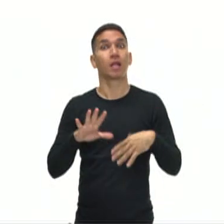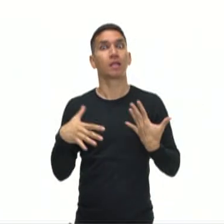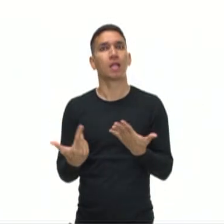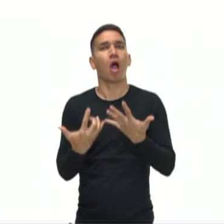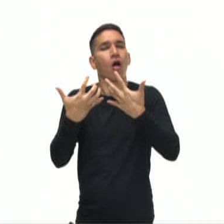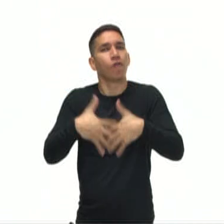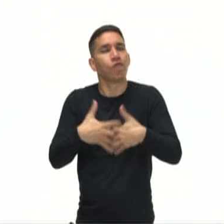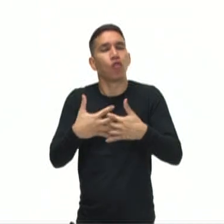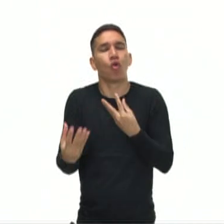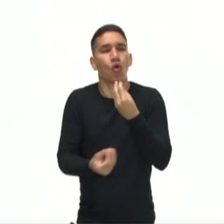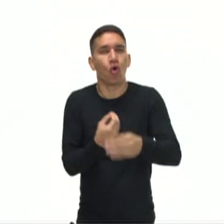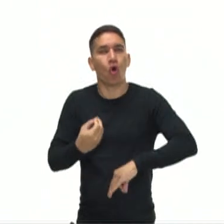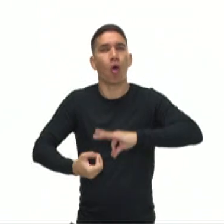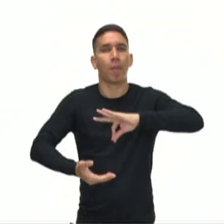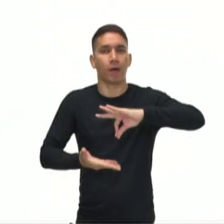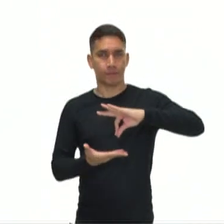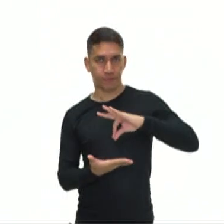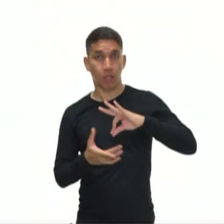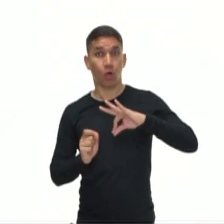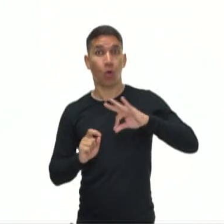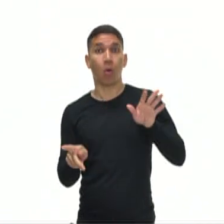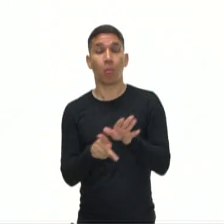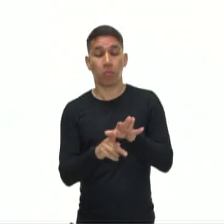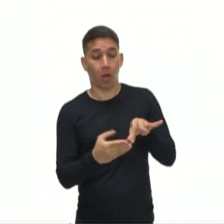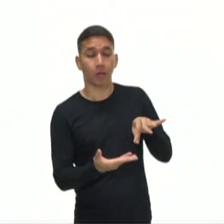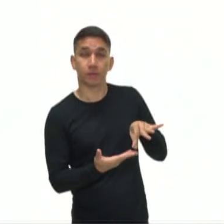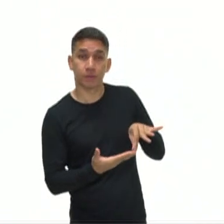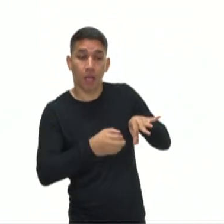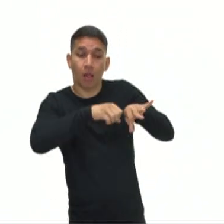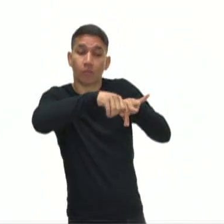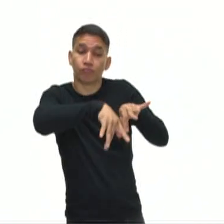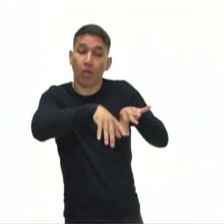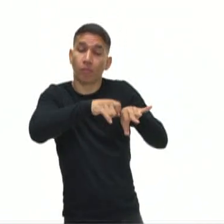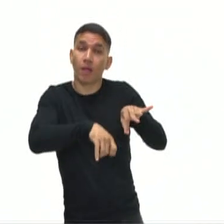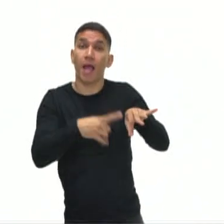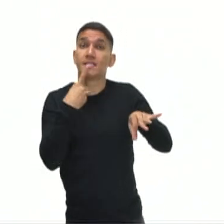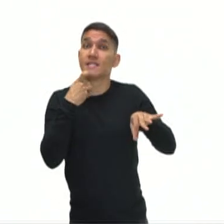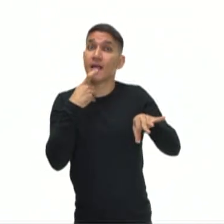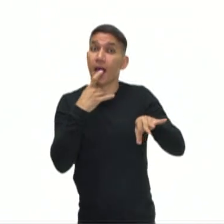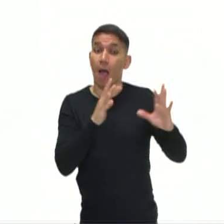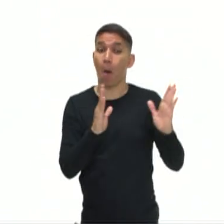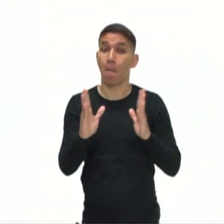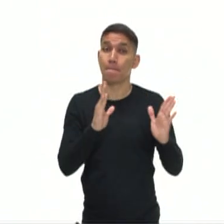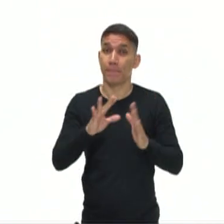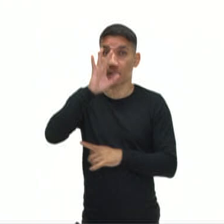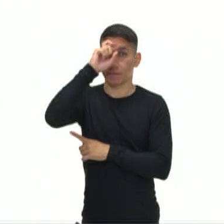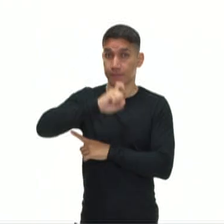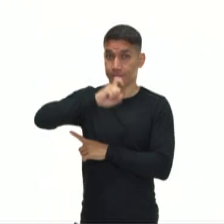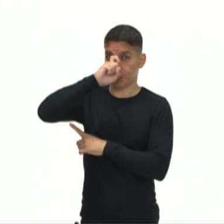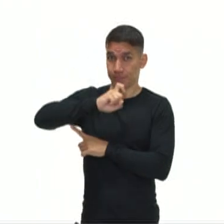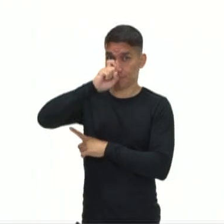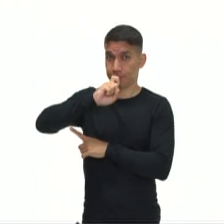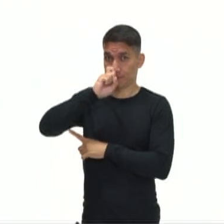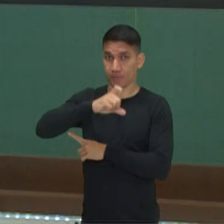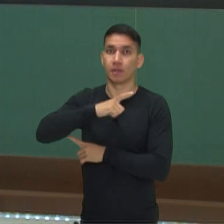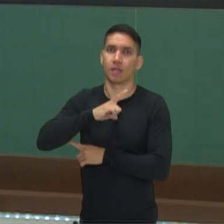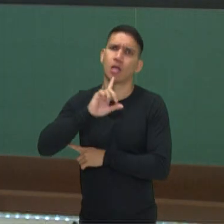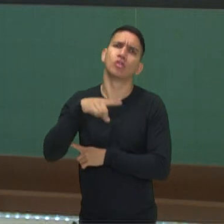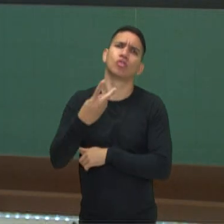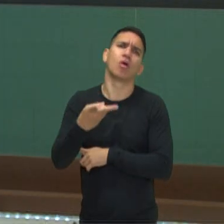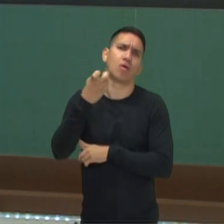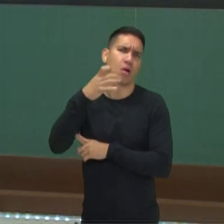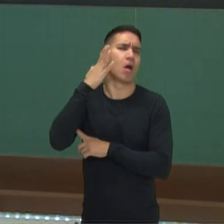estão relacionadas aí com a passagem do sangue durante o período que a gente chama de menstruação. Então, nós já